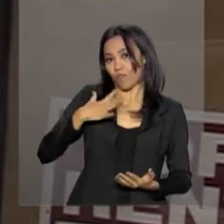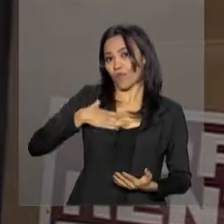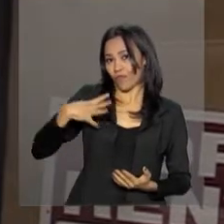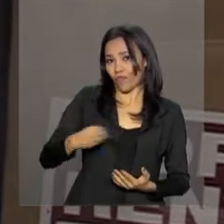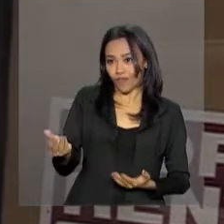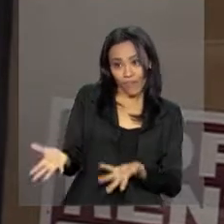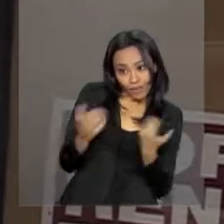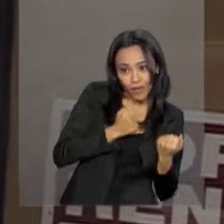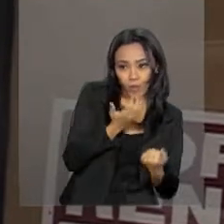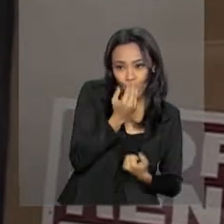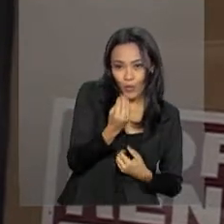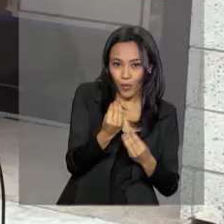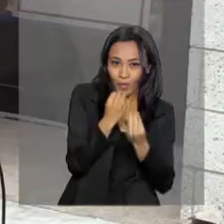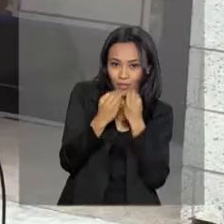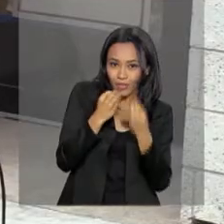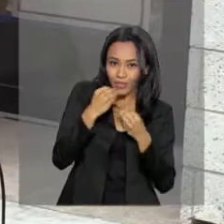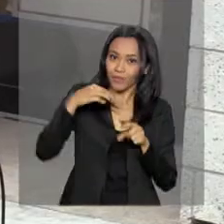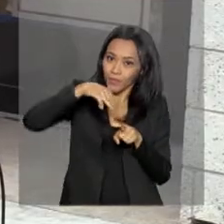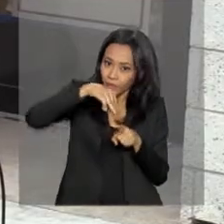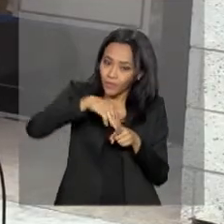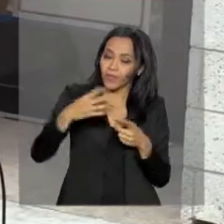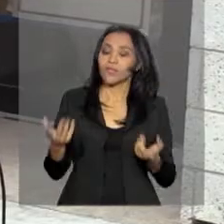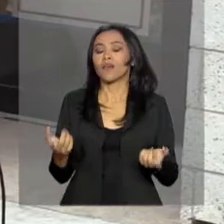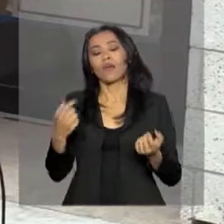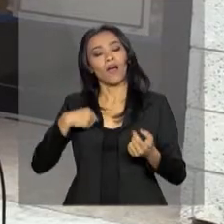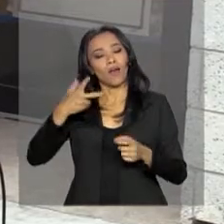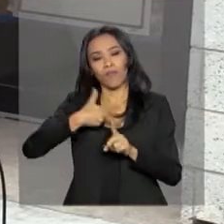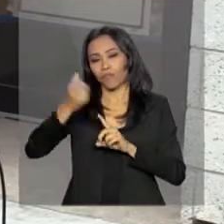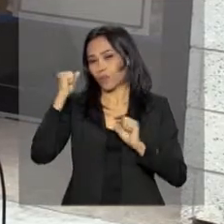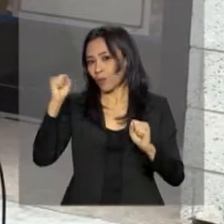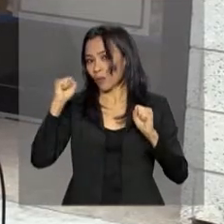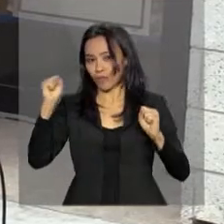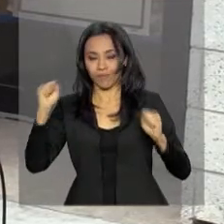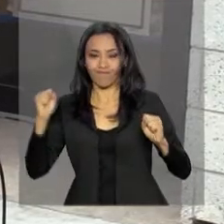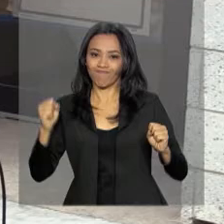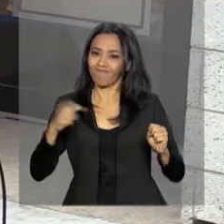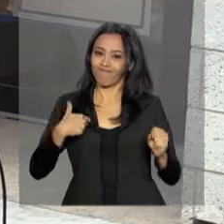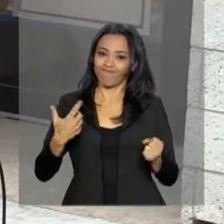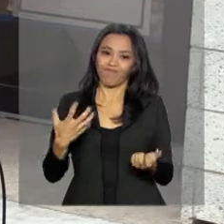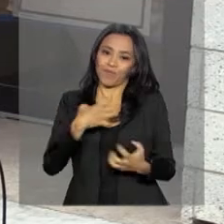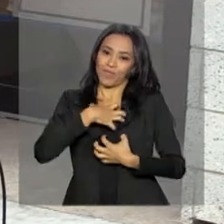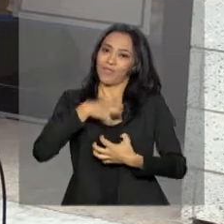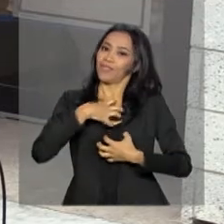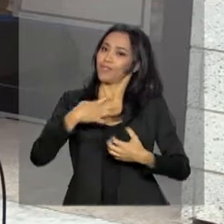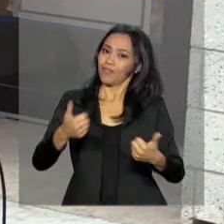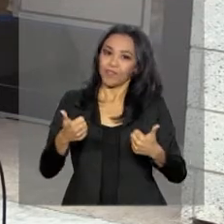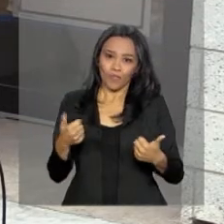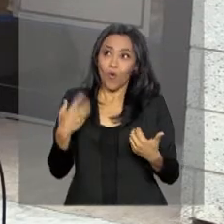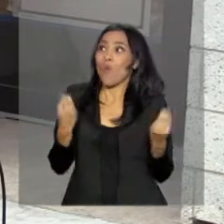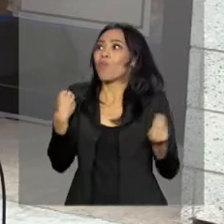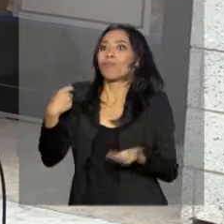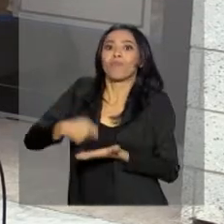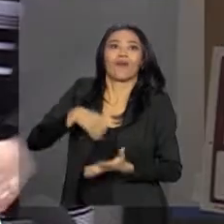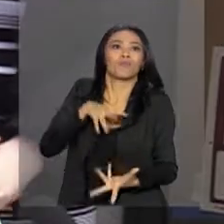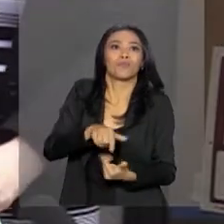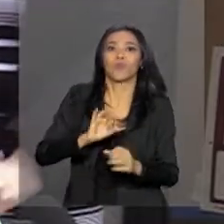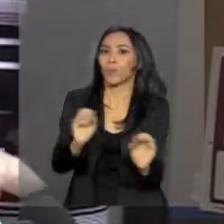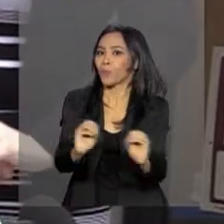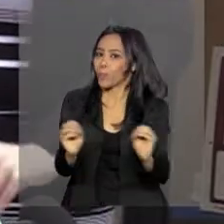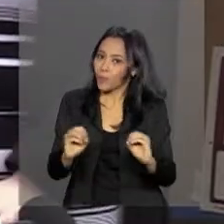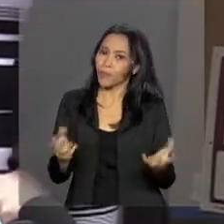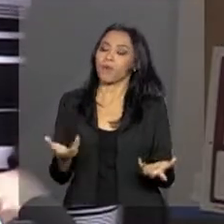o 'backhaul' notw a uma vitória muito grande muito grande pra me divertir também não tem nada mesmo que para o conseguir